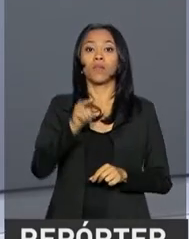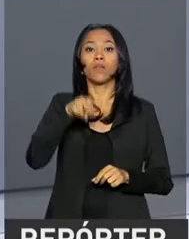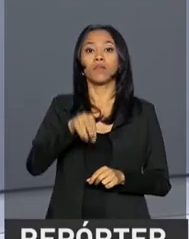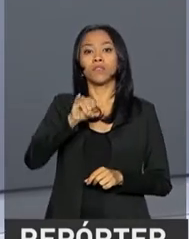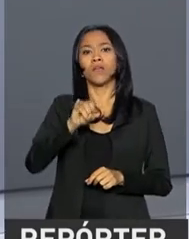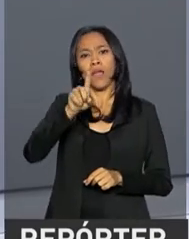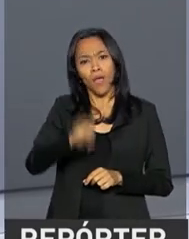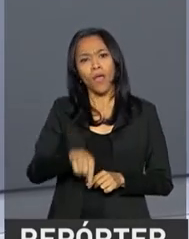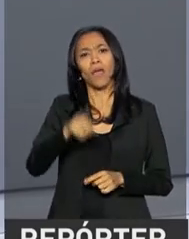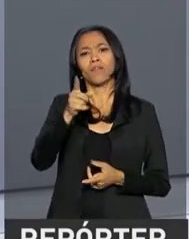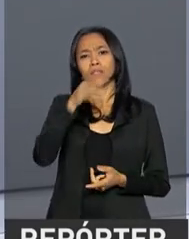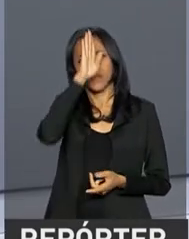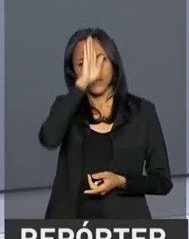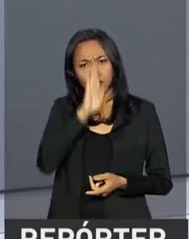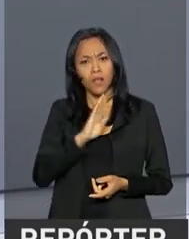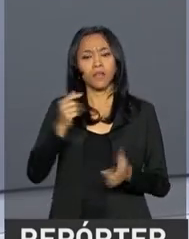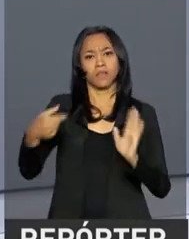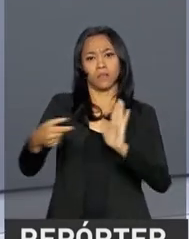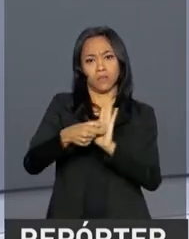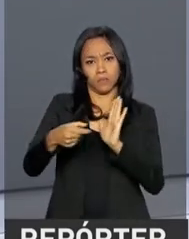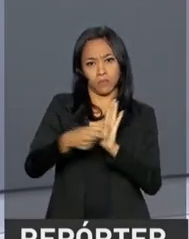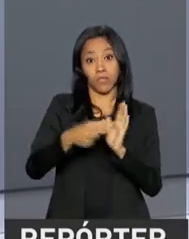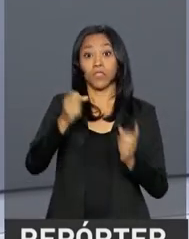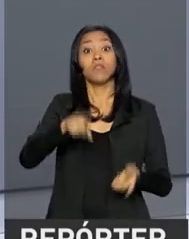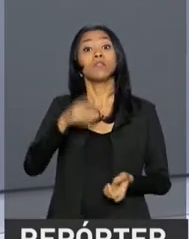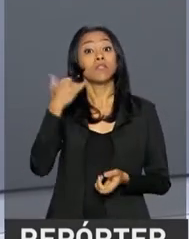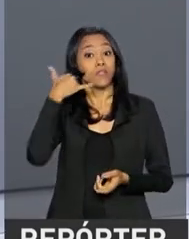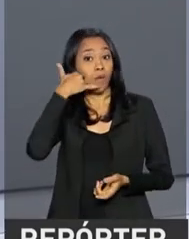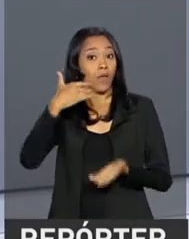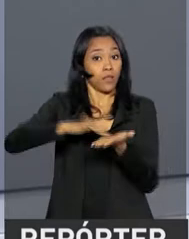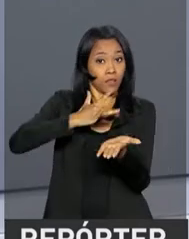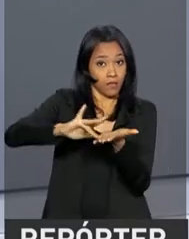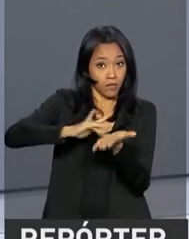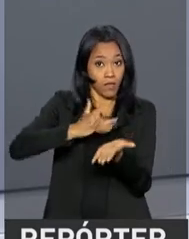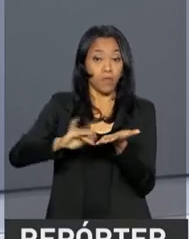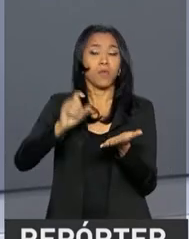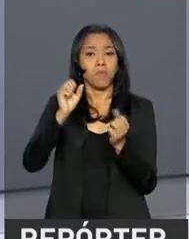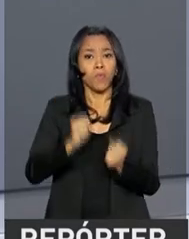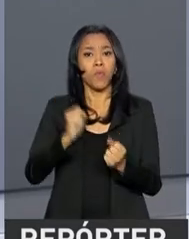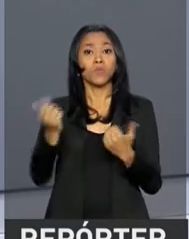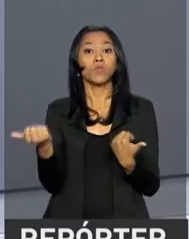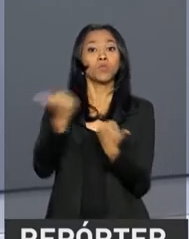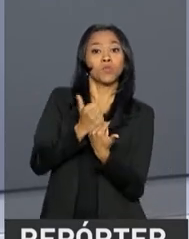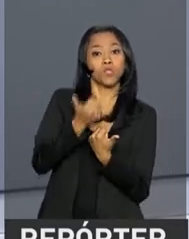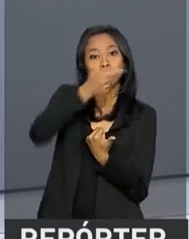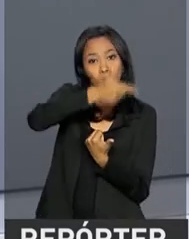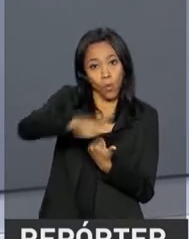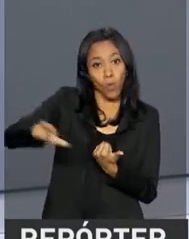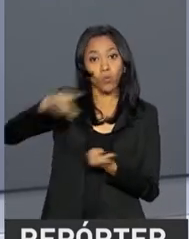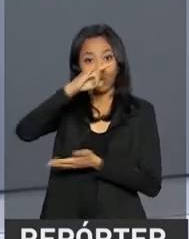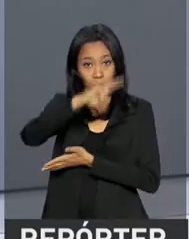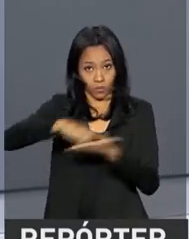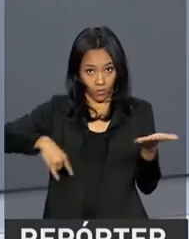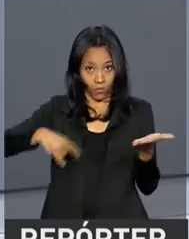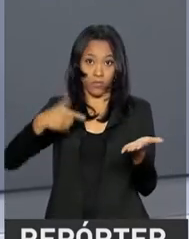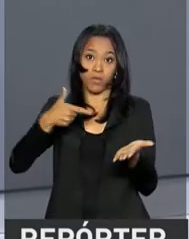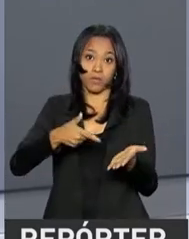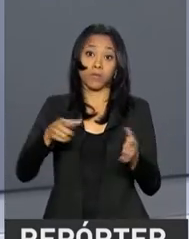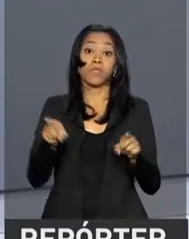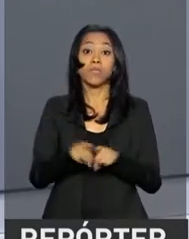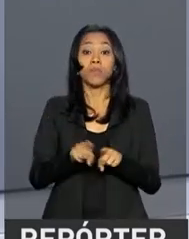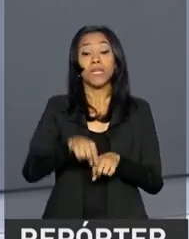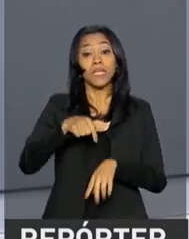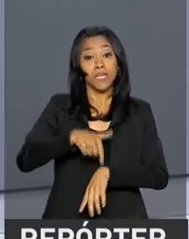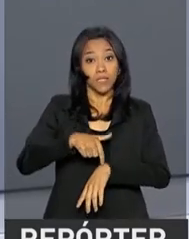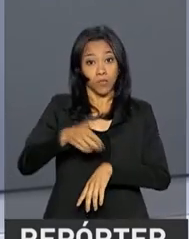gratuito em celulares e tablets e poderá substituir os outros documentos oficiais de identidade neste primeiro momento apenas